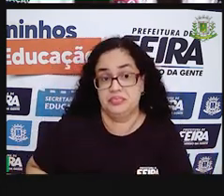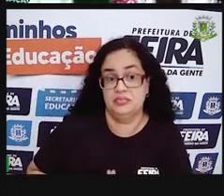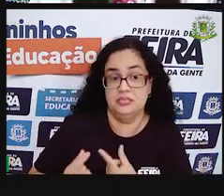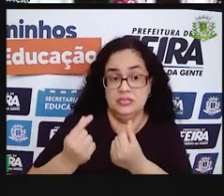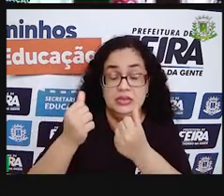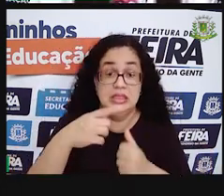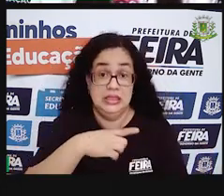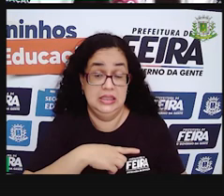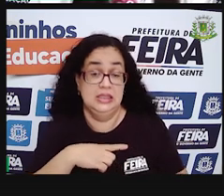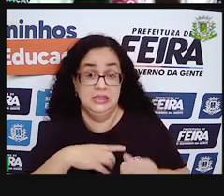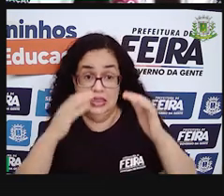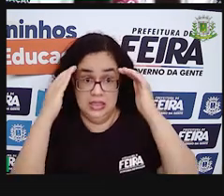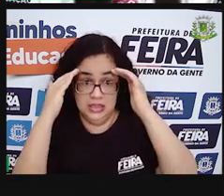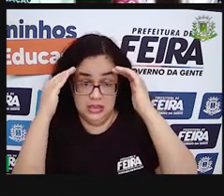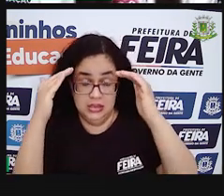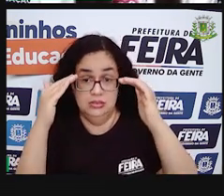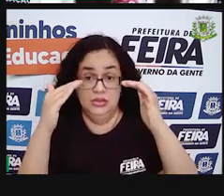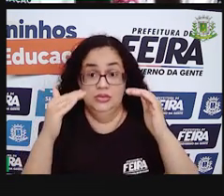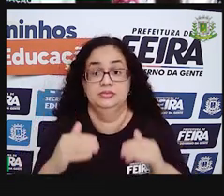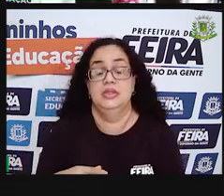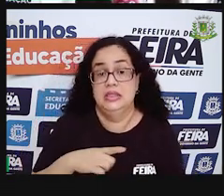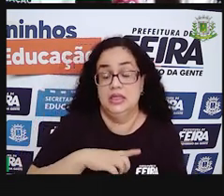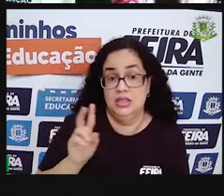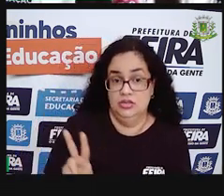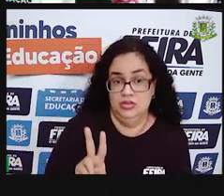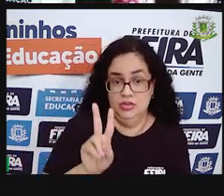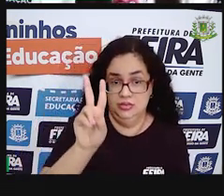que merece respeito e valorização.